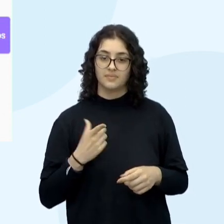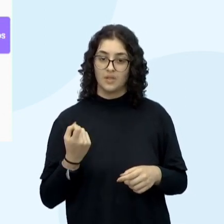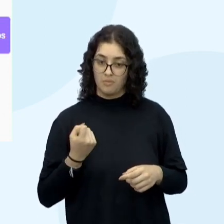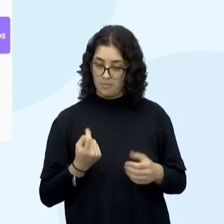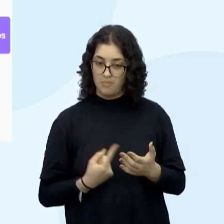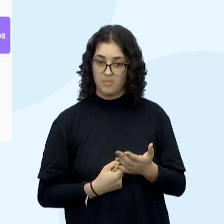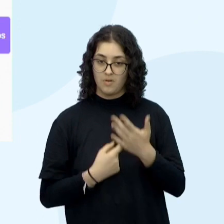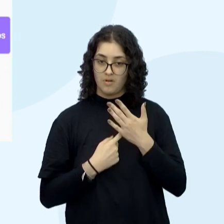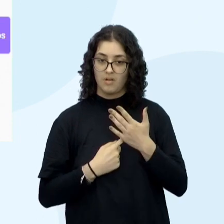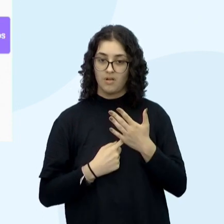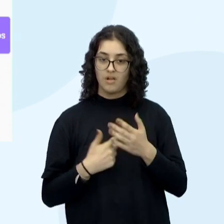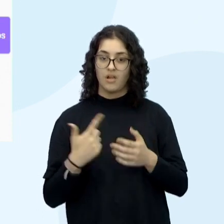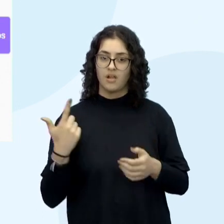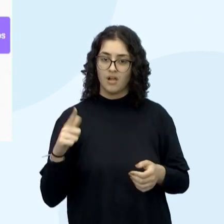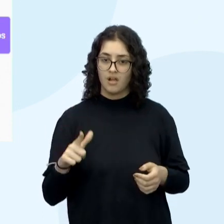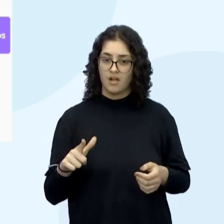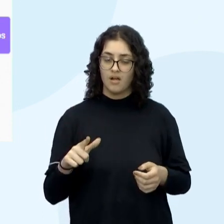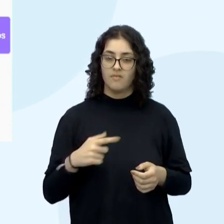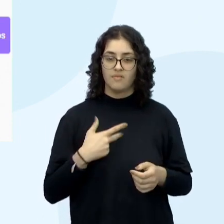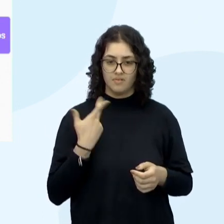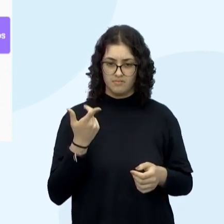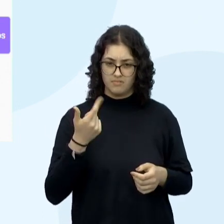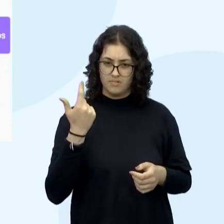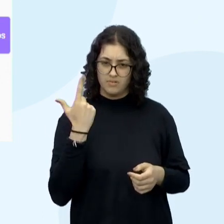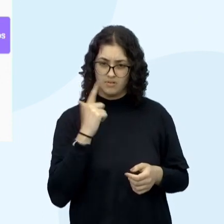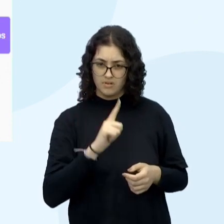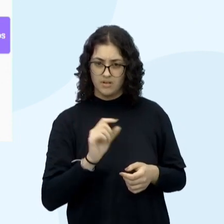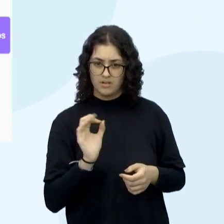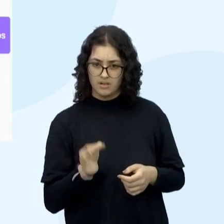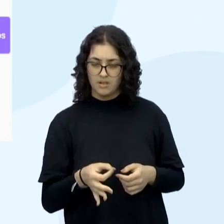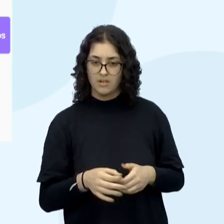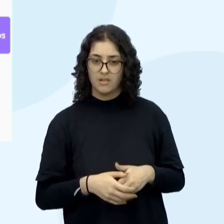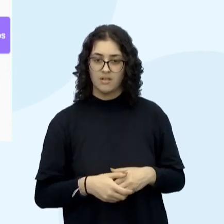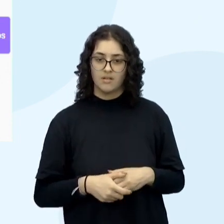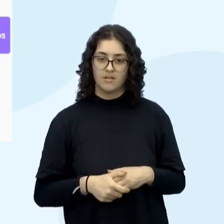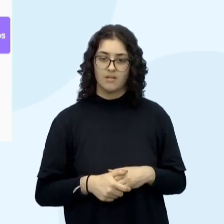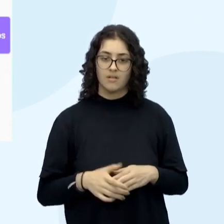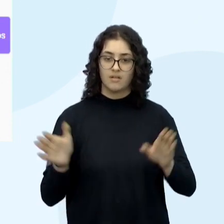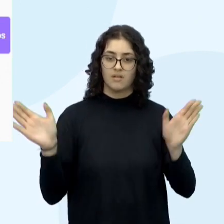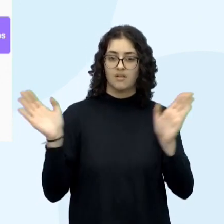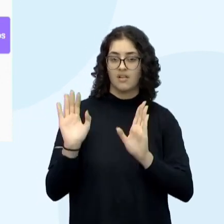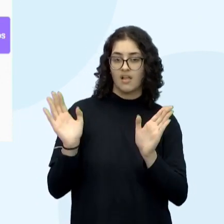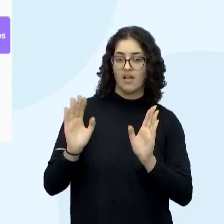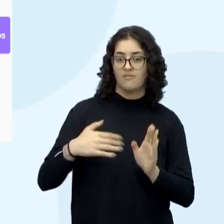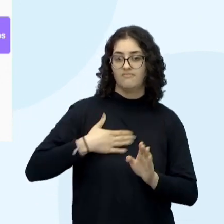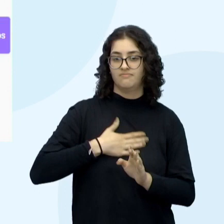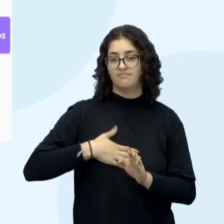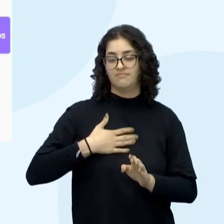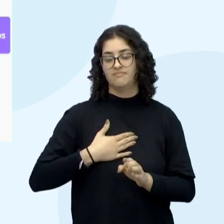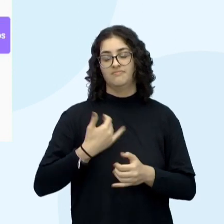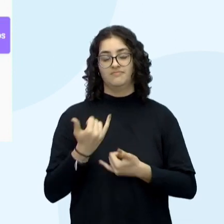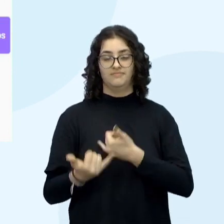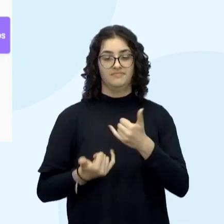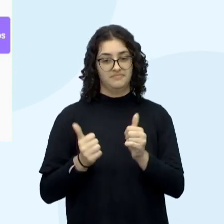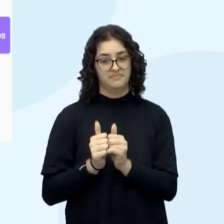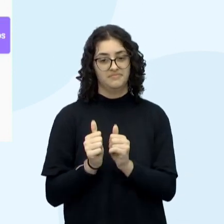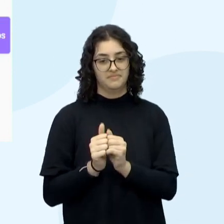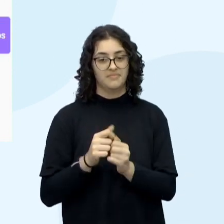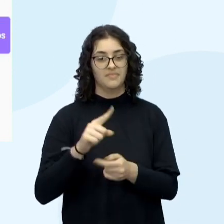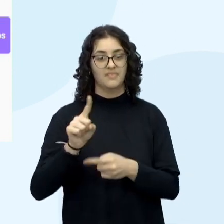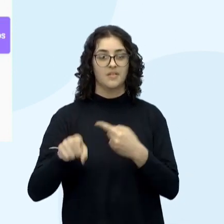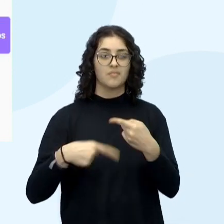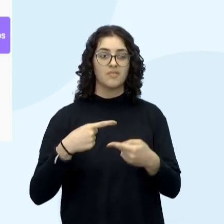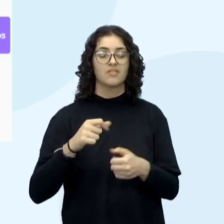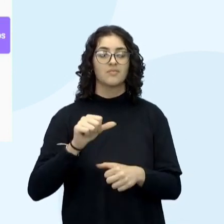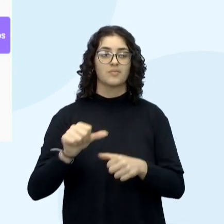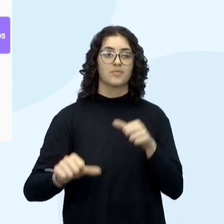e o resultado vezes 2. Legal. E aí ela vai falar, acertei, né? E aí ela vai falar, tchau, adorei brincar com você. e vai mudar a fantasia de novo. Ok.